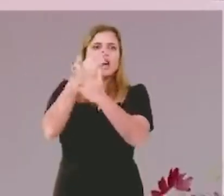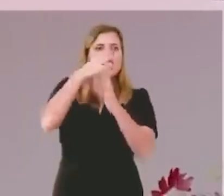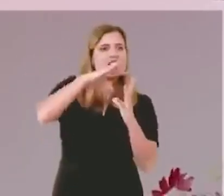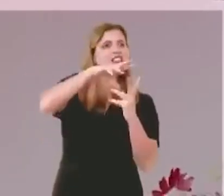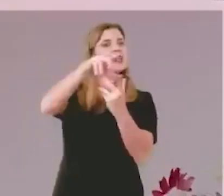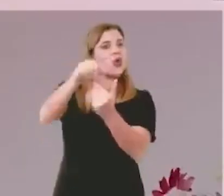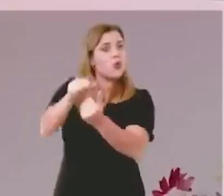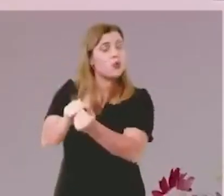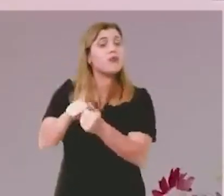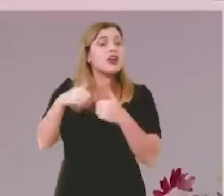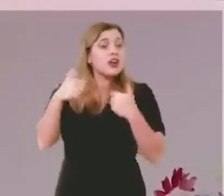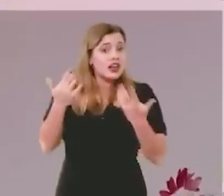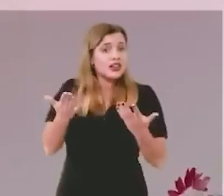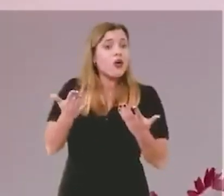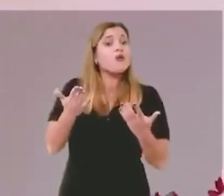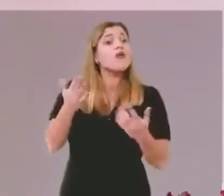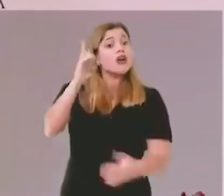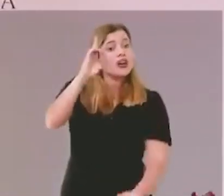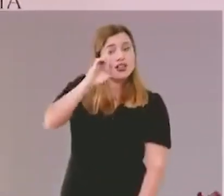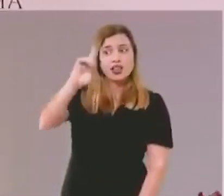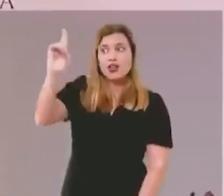Deus. Então,